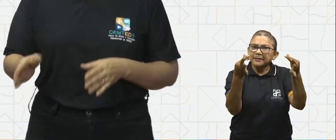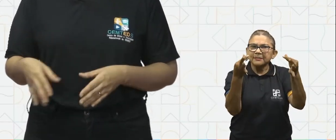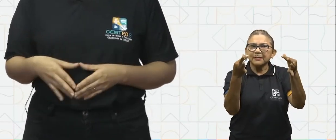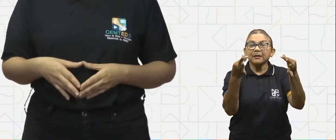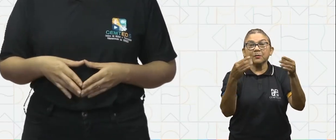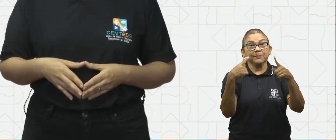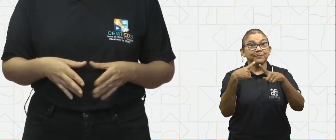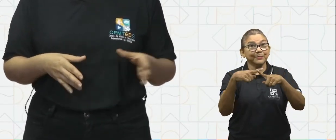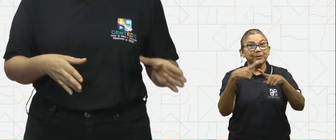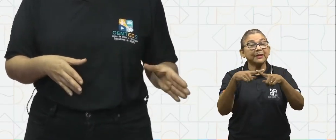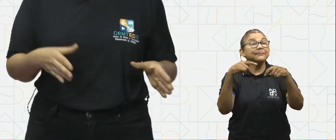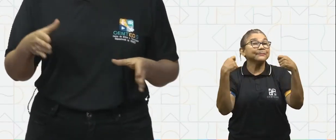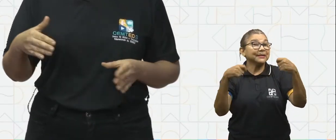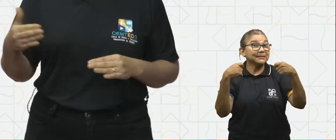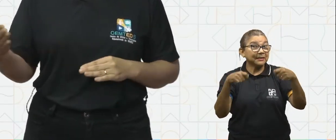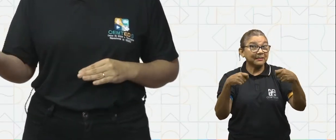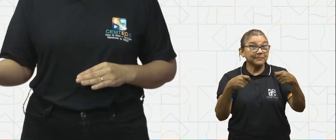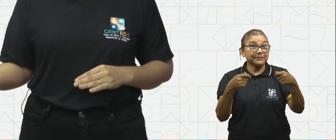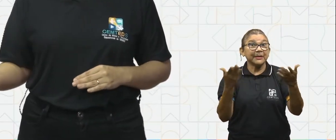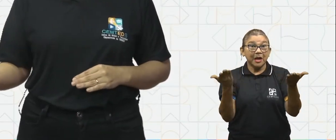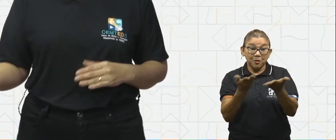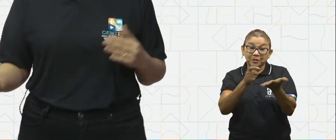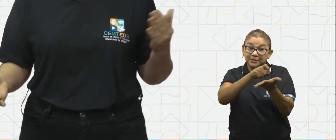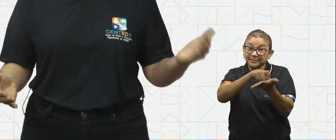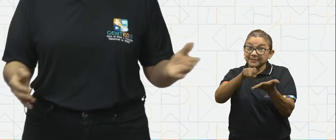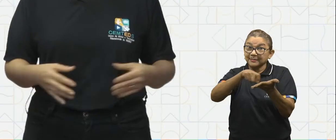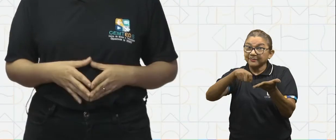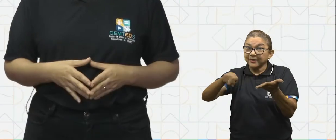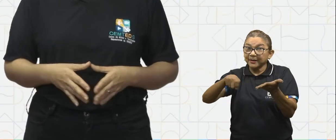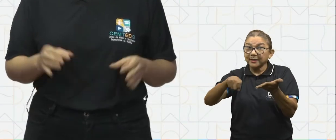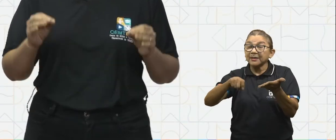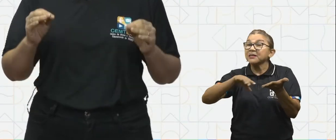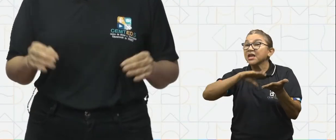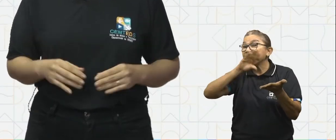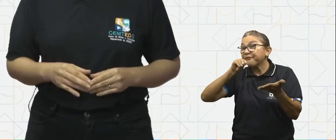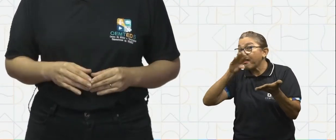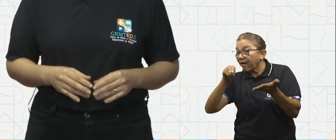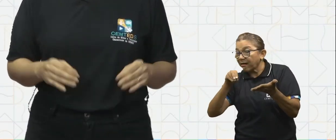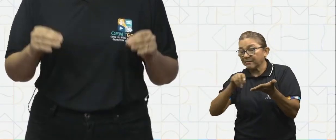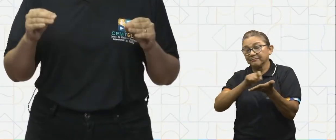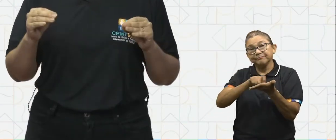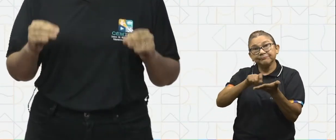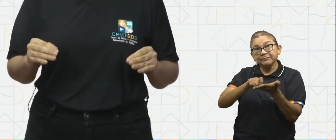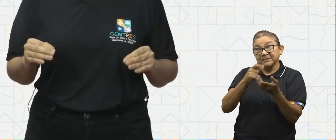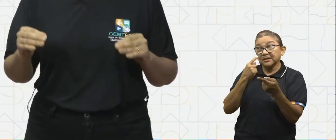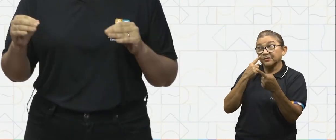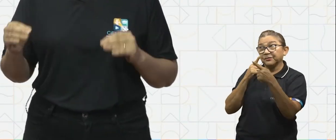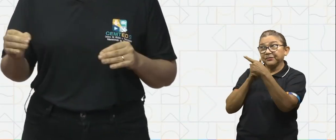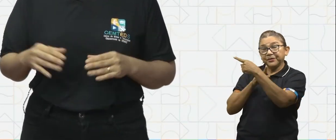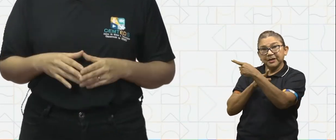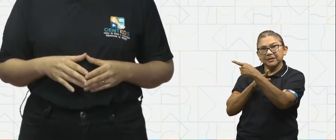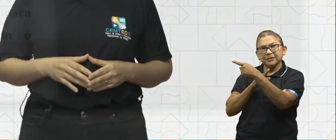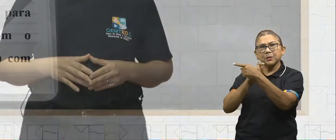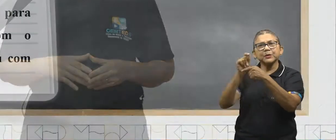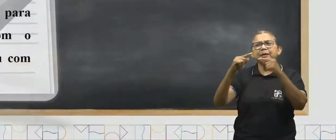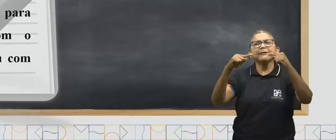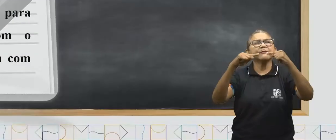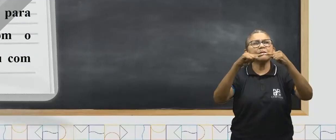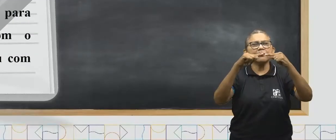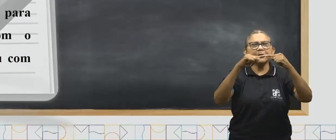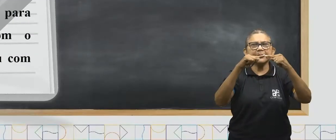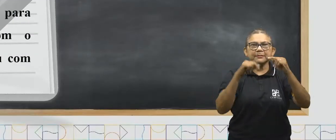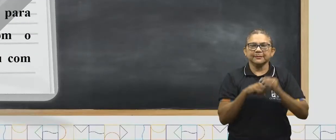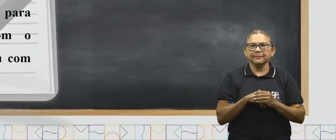pois necessitamos dela na hora de escrever e falar. Veja na tela o que é concordância